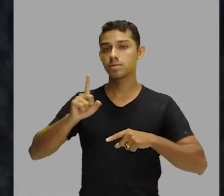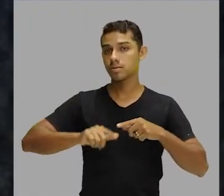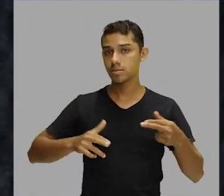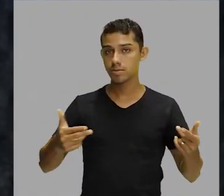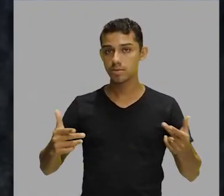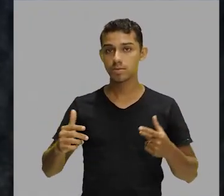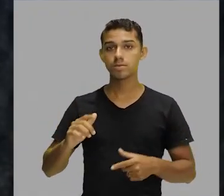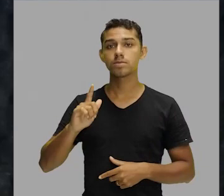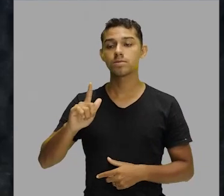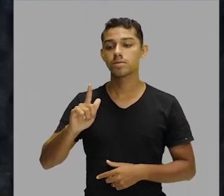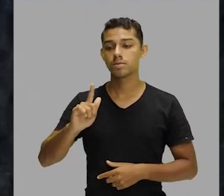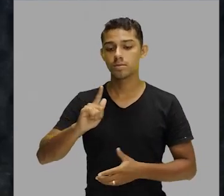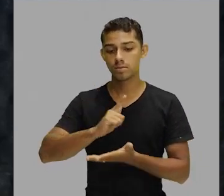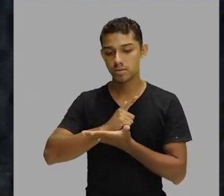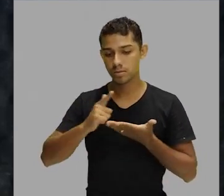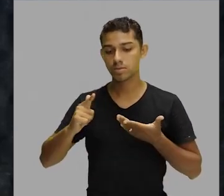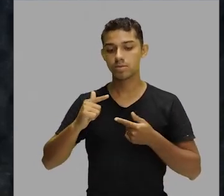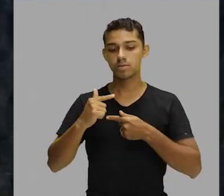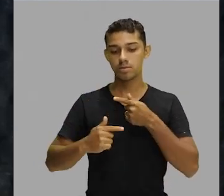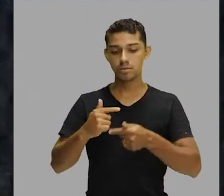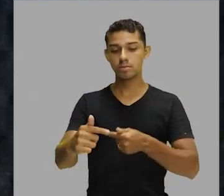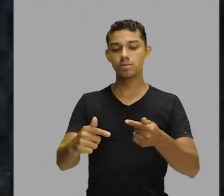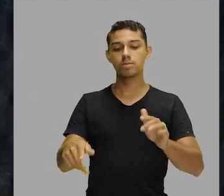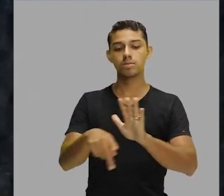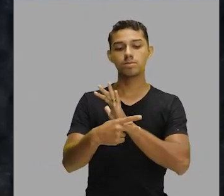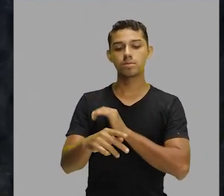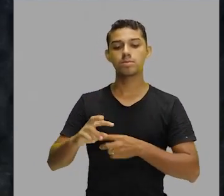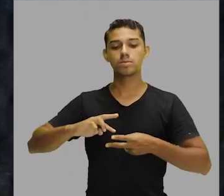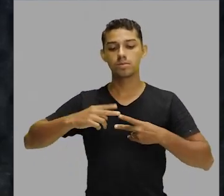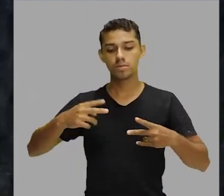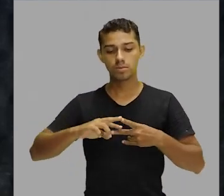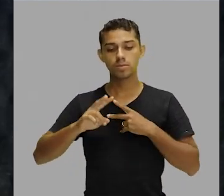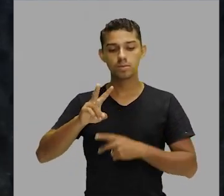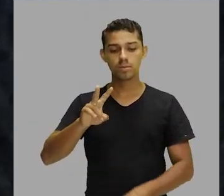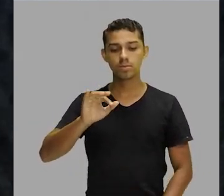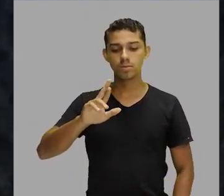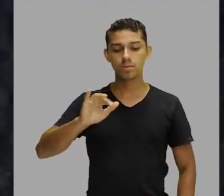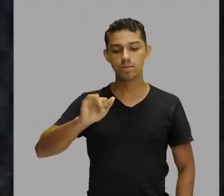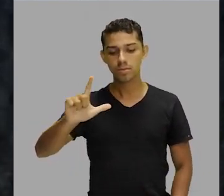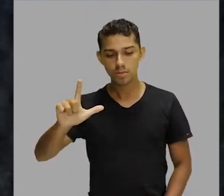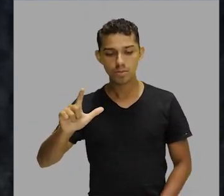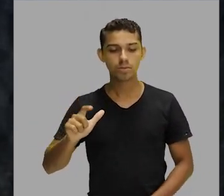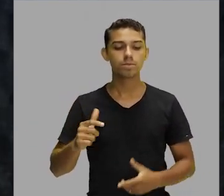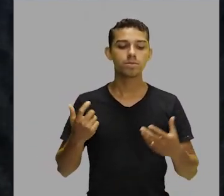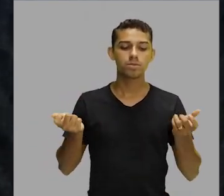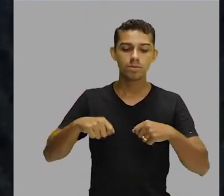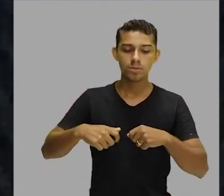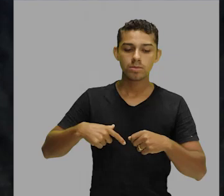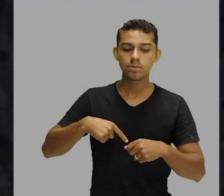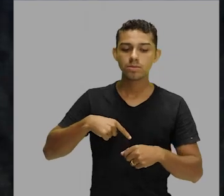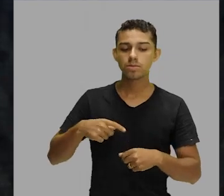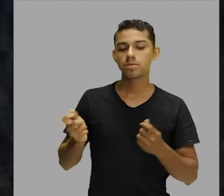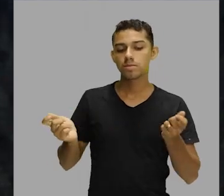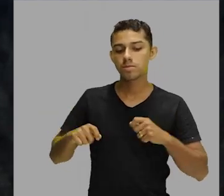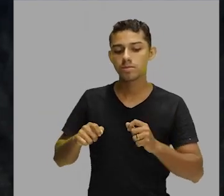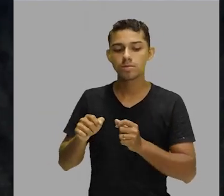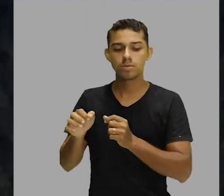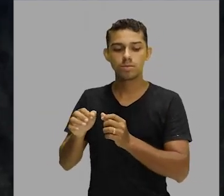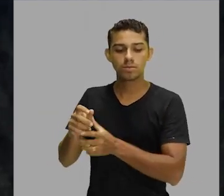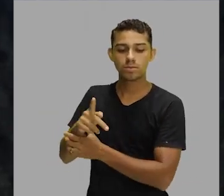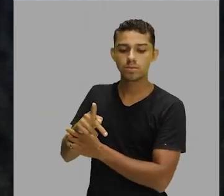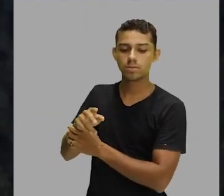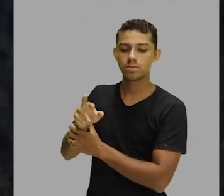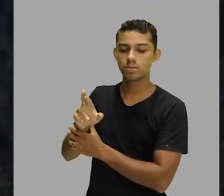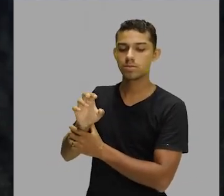material genético, no seu DNA, o DNA viral que está ali, como na forma de